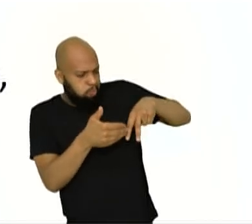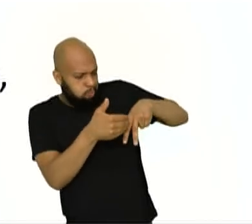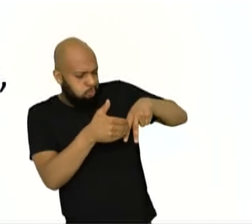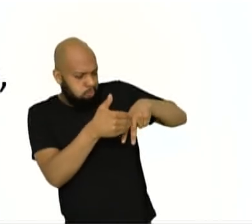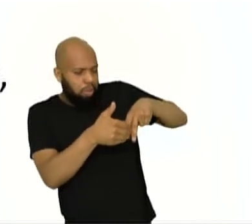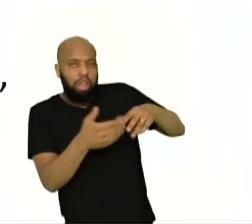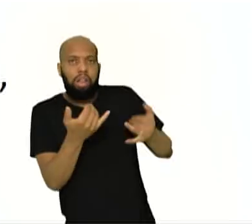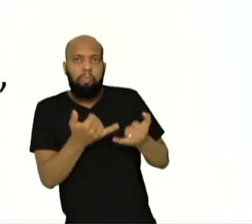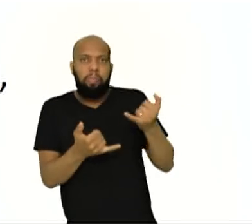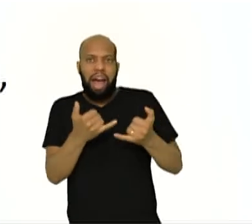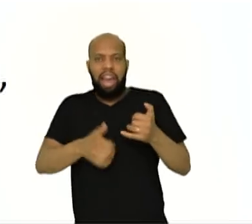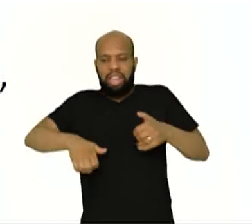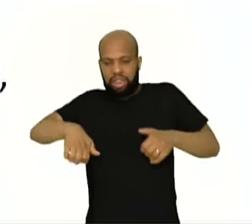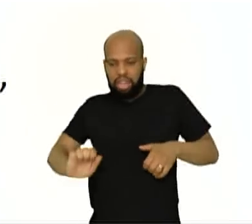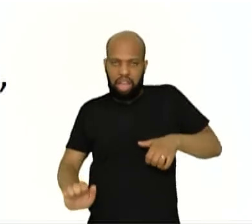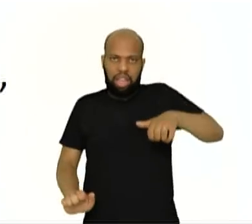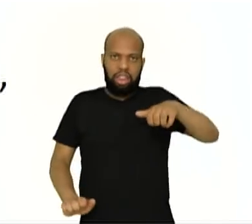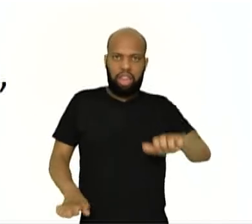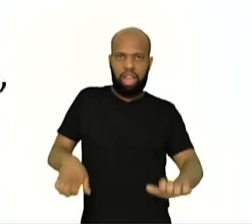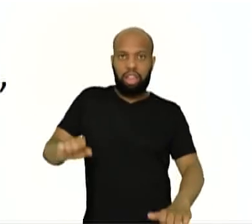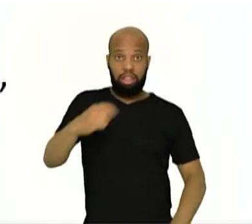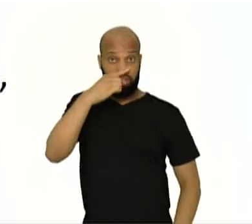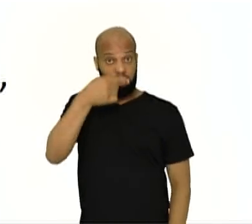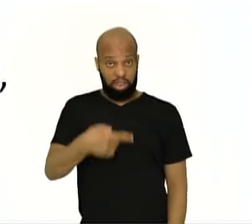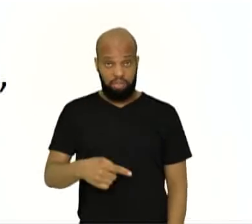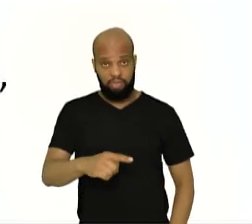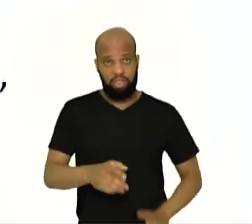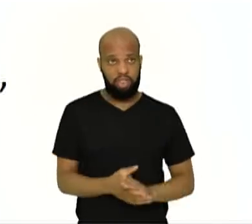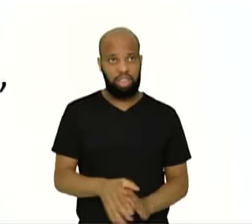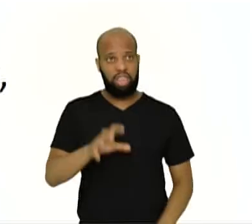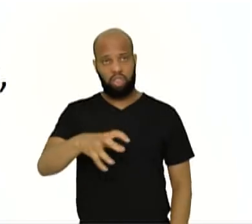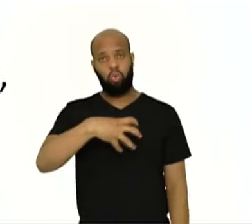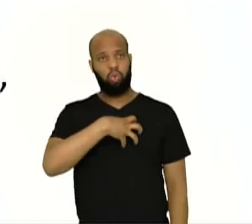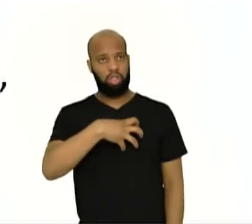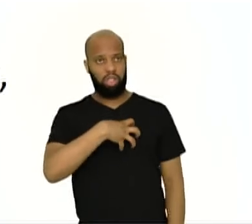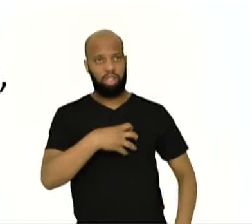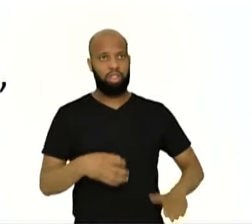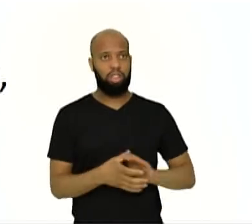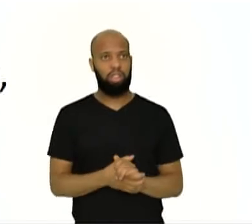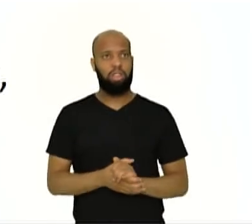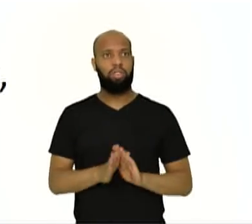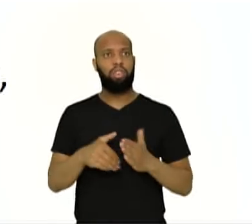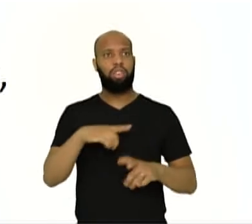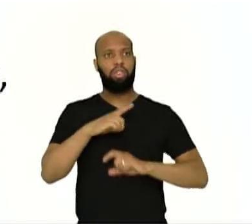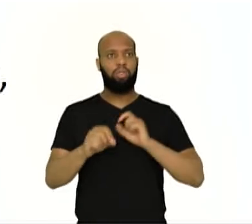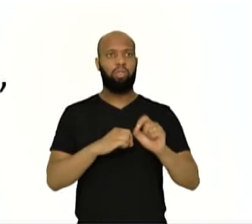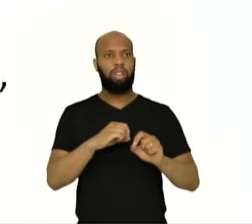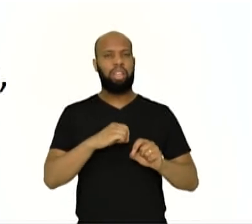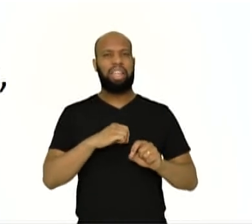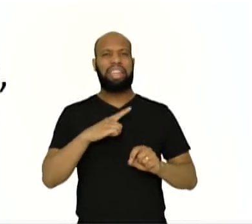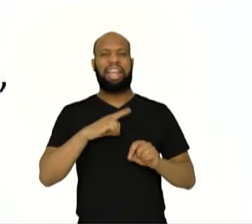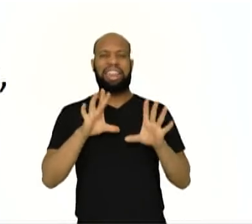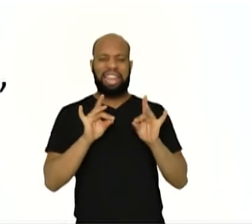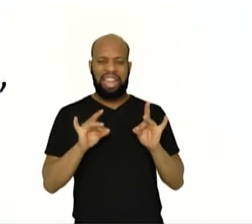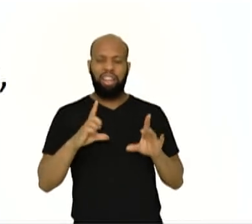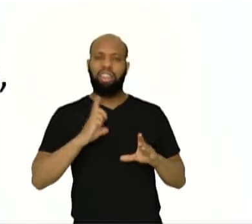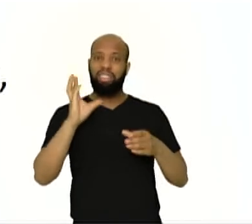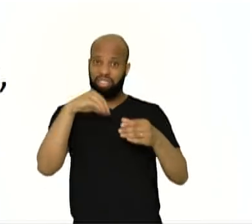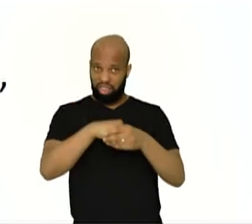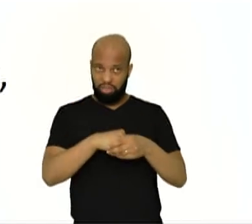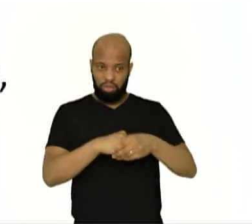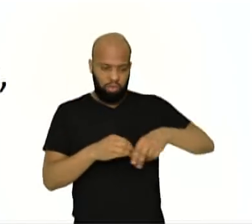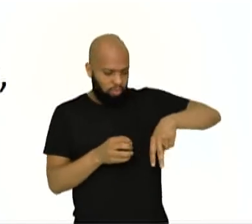lembram uma pata de um elefante. Então, isso é um dos sintomas. É o acúmulo anormal de líquido,